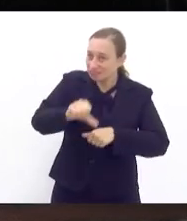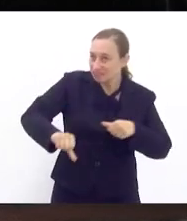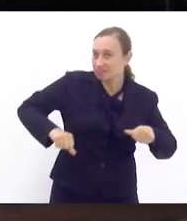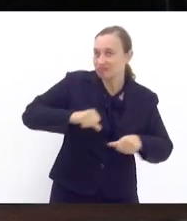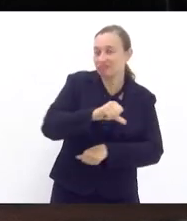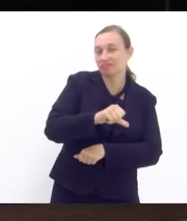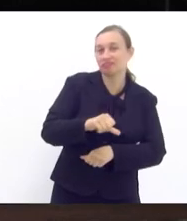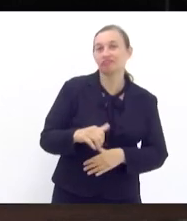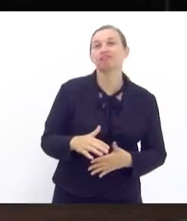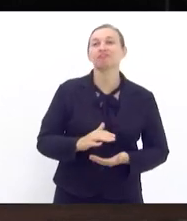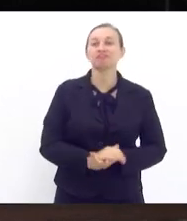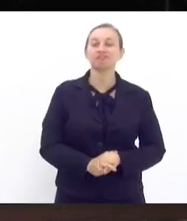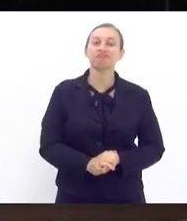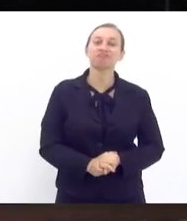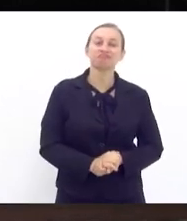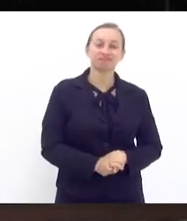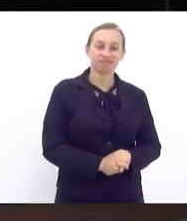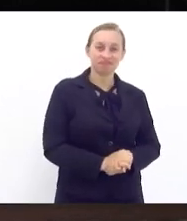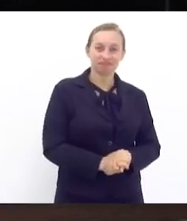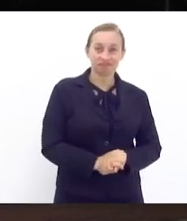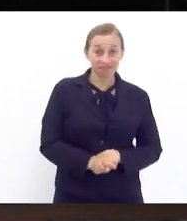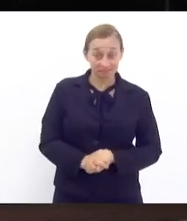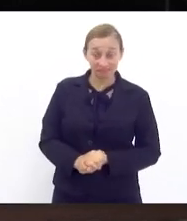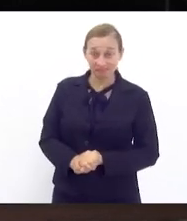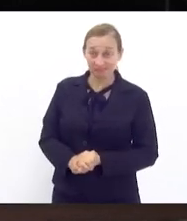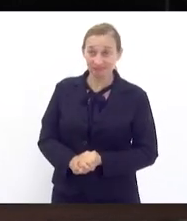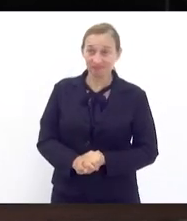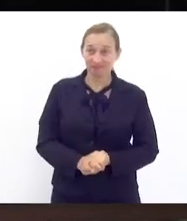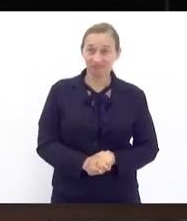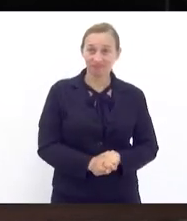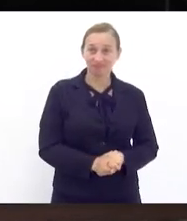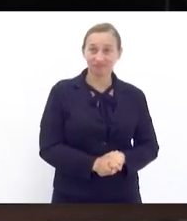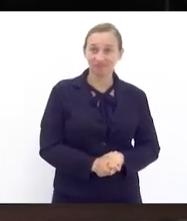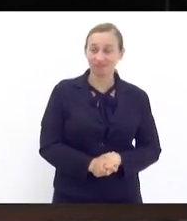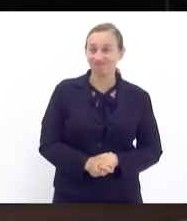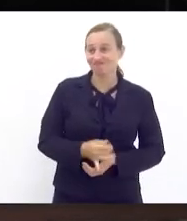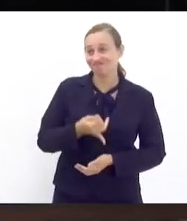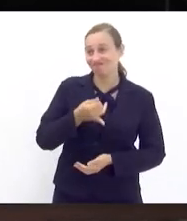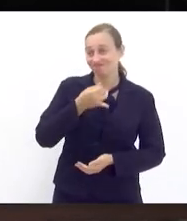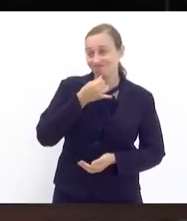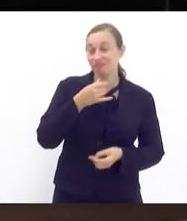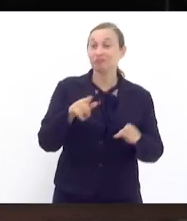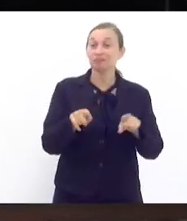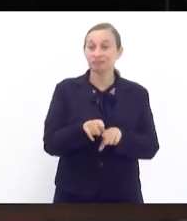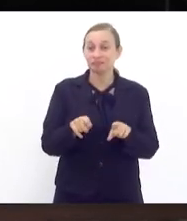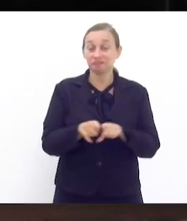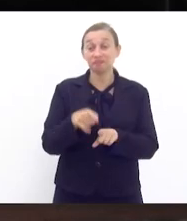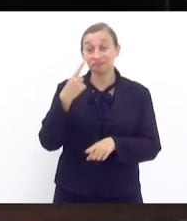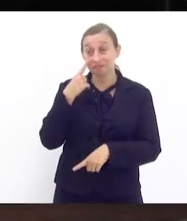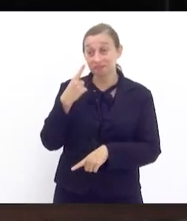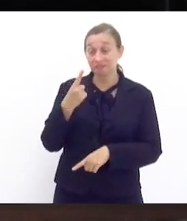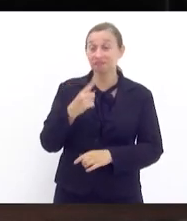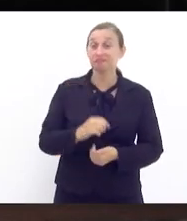transformações. Eu fiquei, assim, muito impactada também de ver, né,